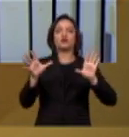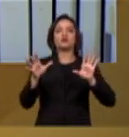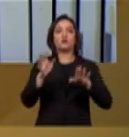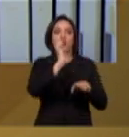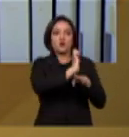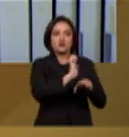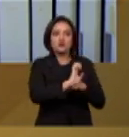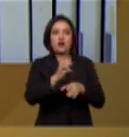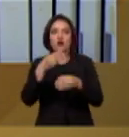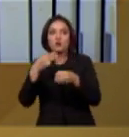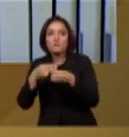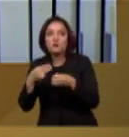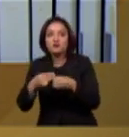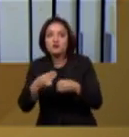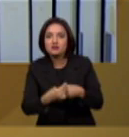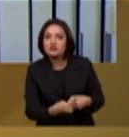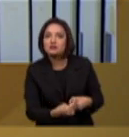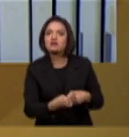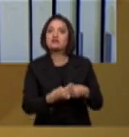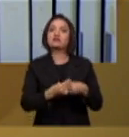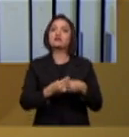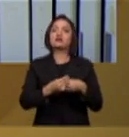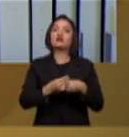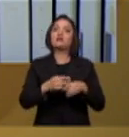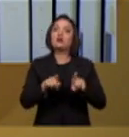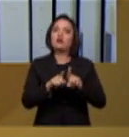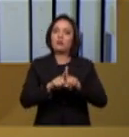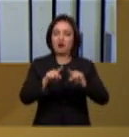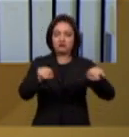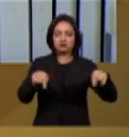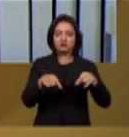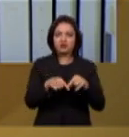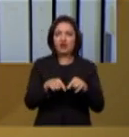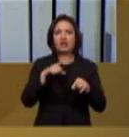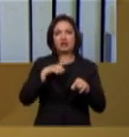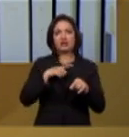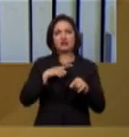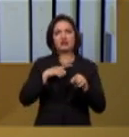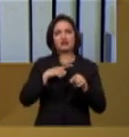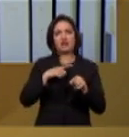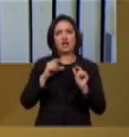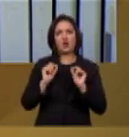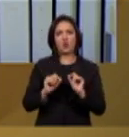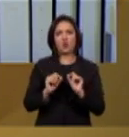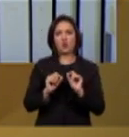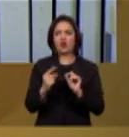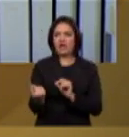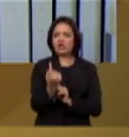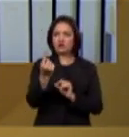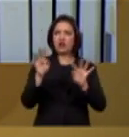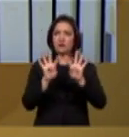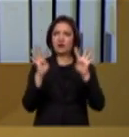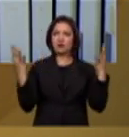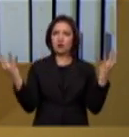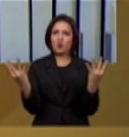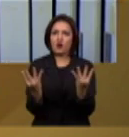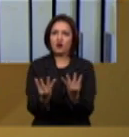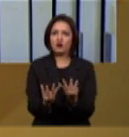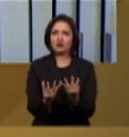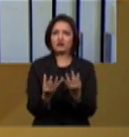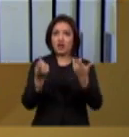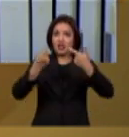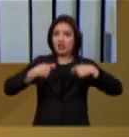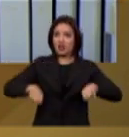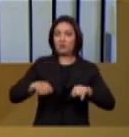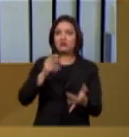suas competências respectivas e nos limites de seu território, decretassem medidas de isolamento e quarentena, mas